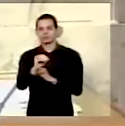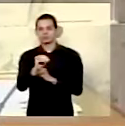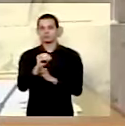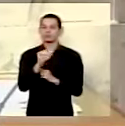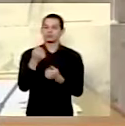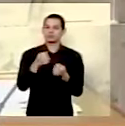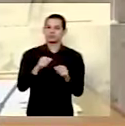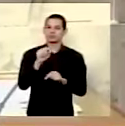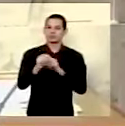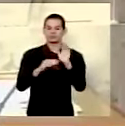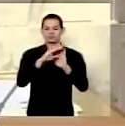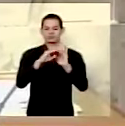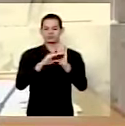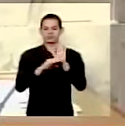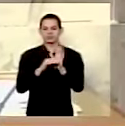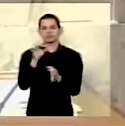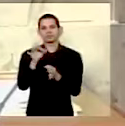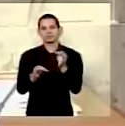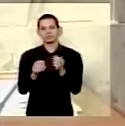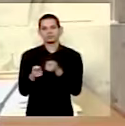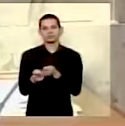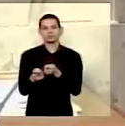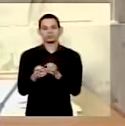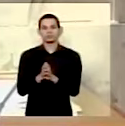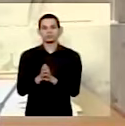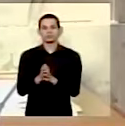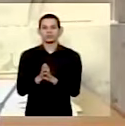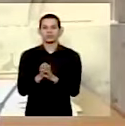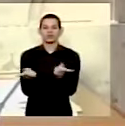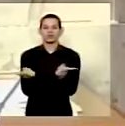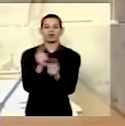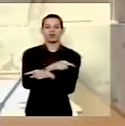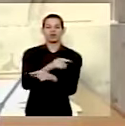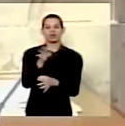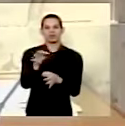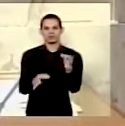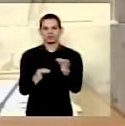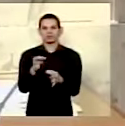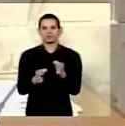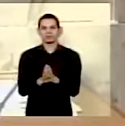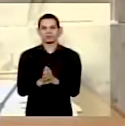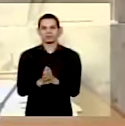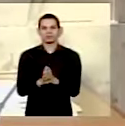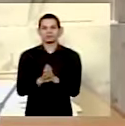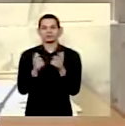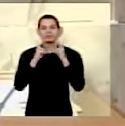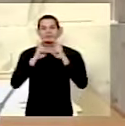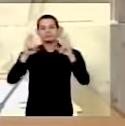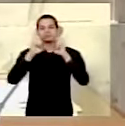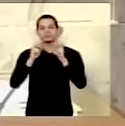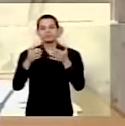ritos, o que há é justiçamento, o que é avesso da justiça. O clamor das